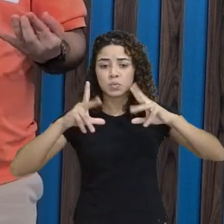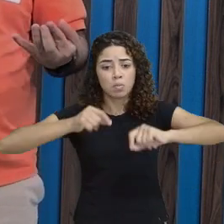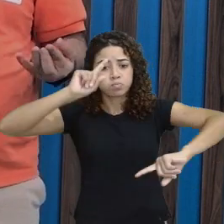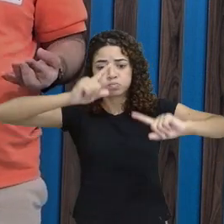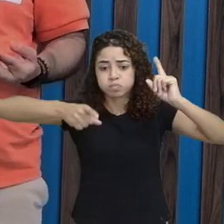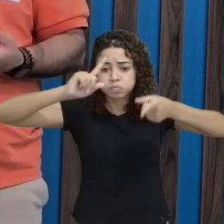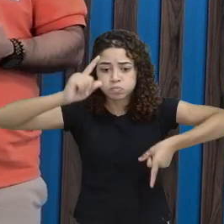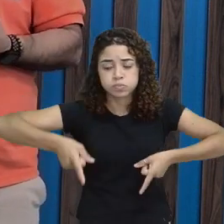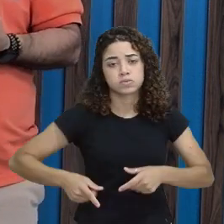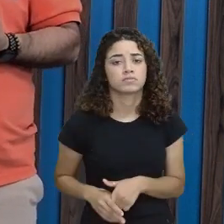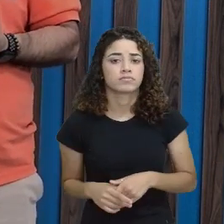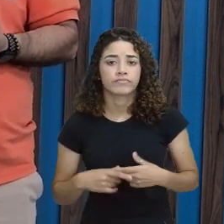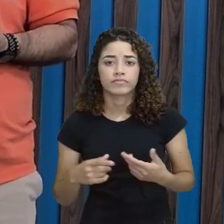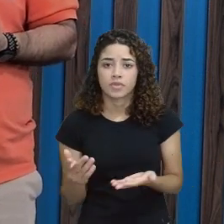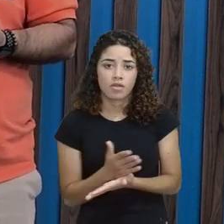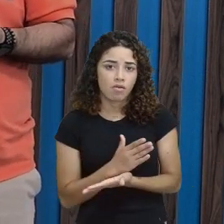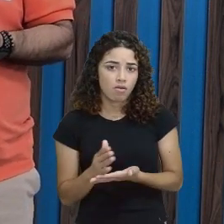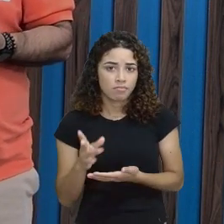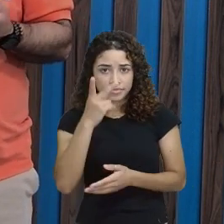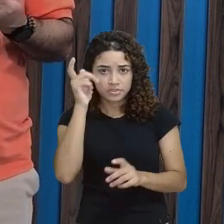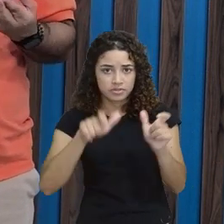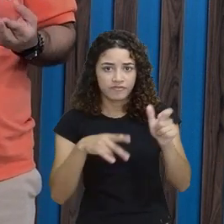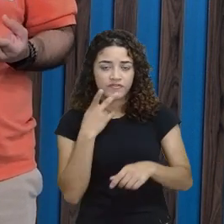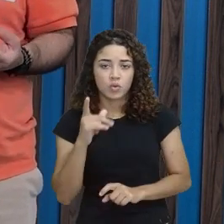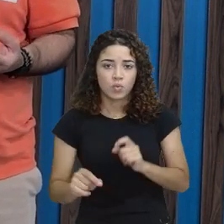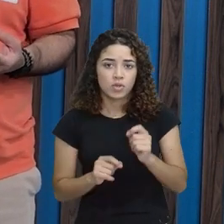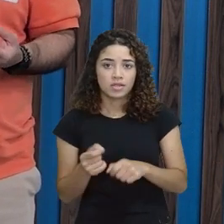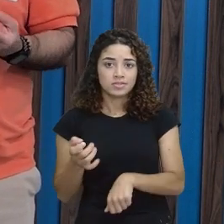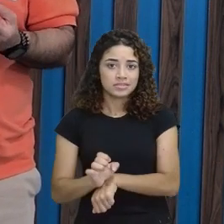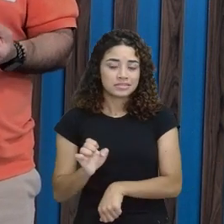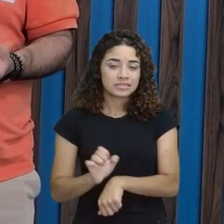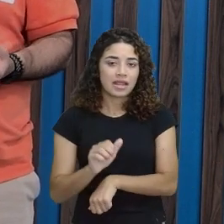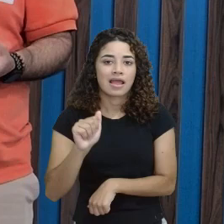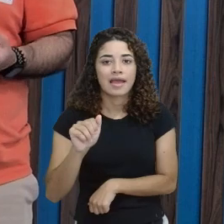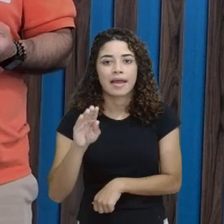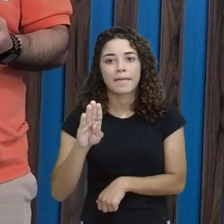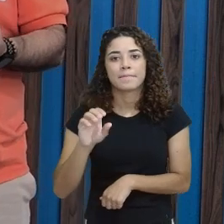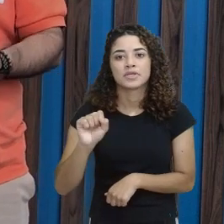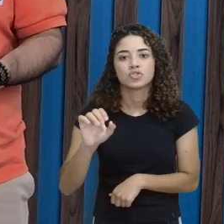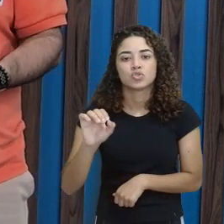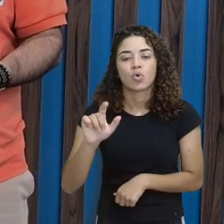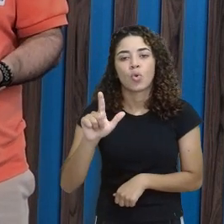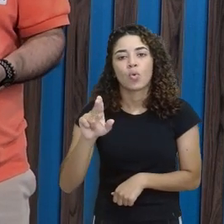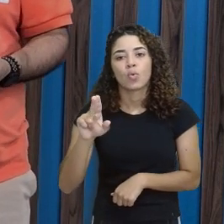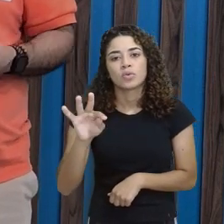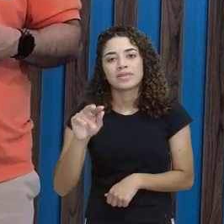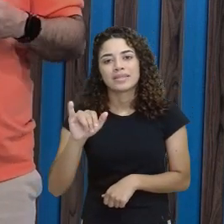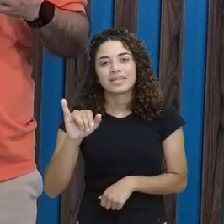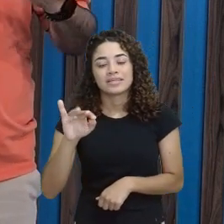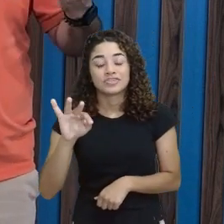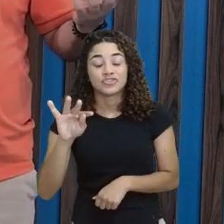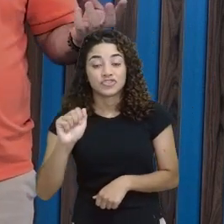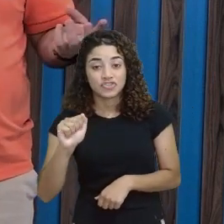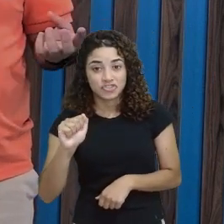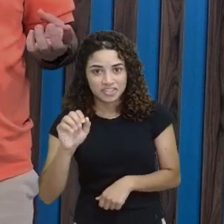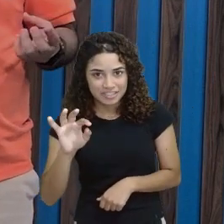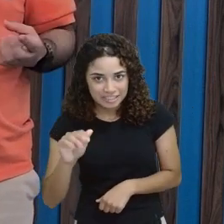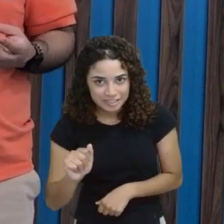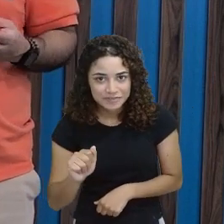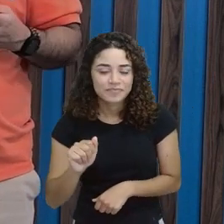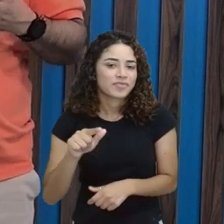falarem, por exemplo, em Estado absolutista, né, no Brasil, a partir do Império, né? Porque o que era o